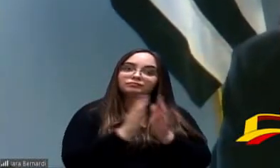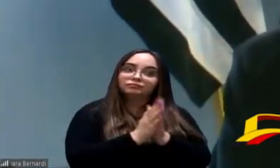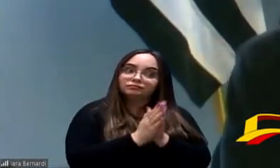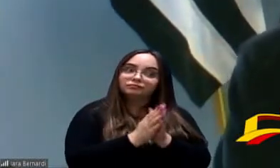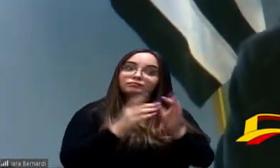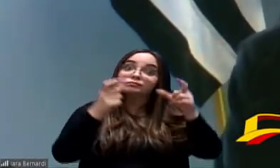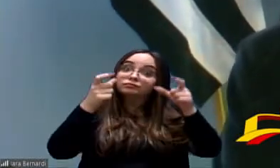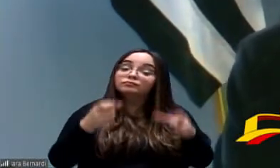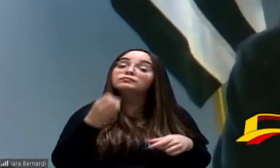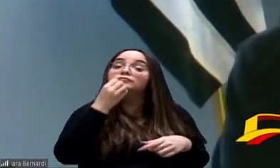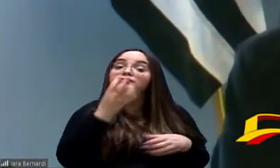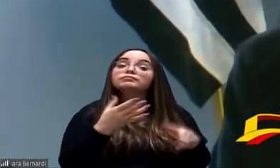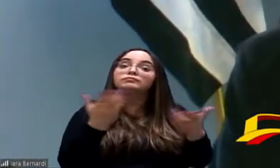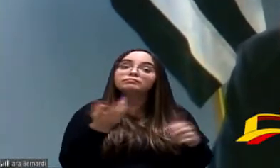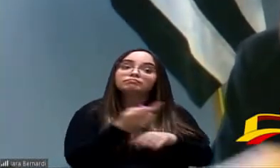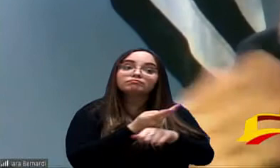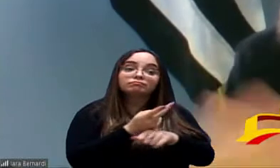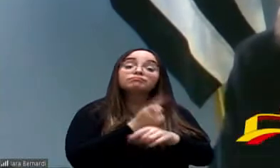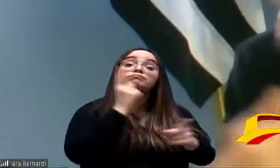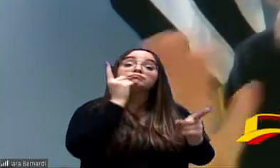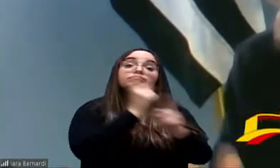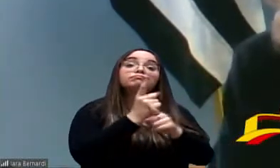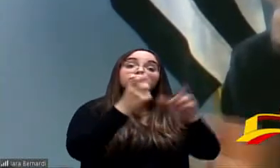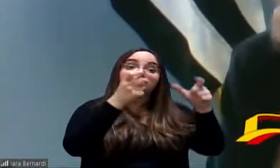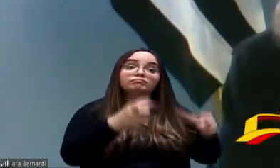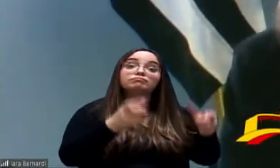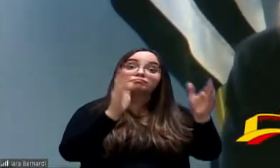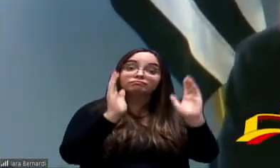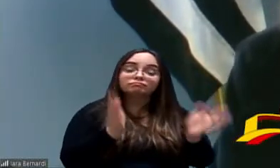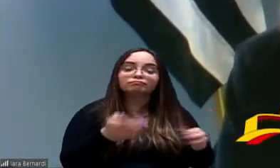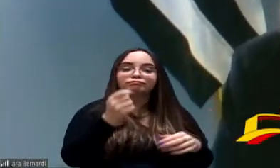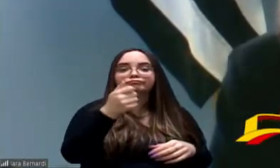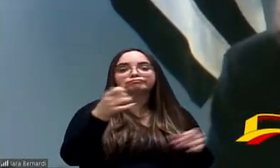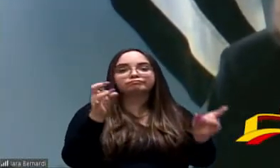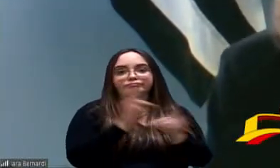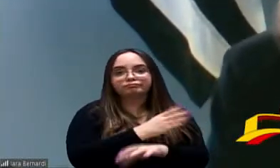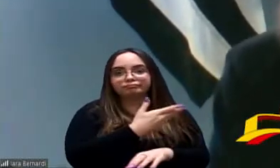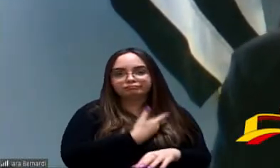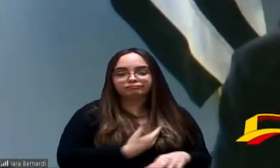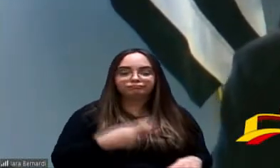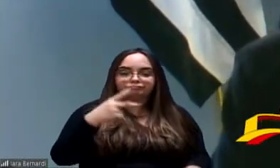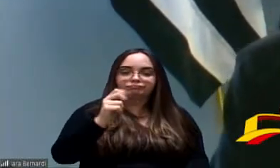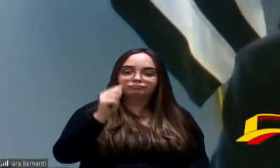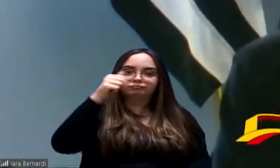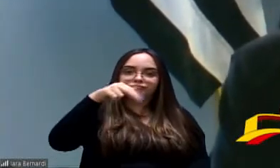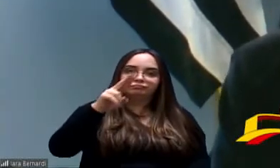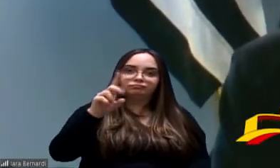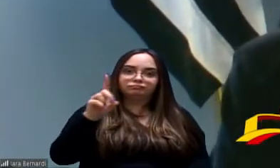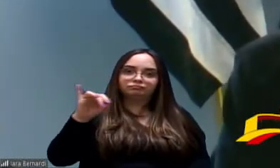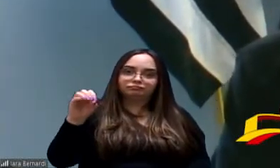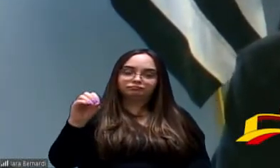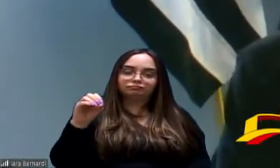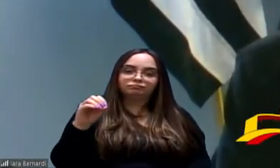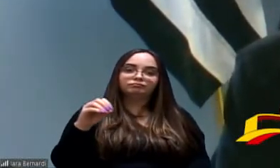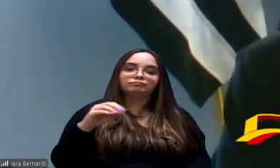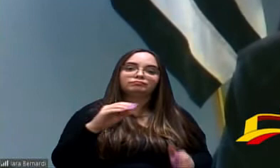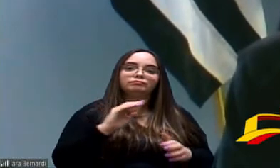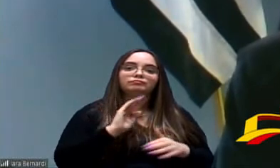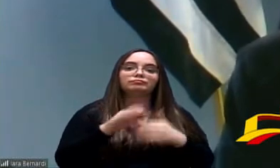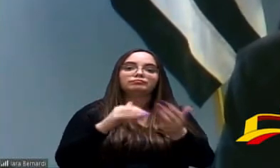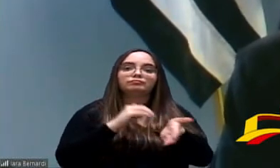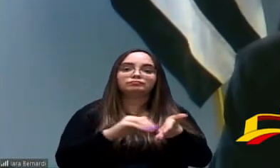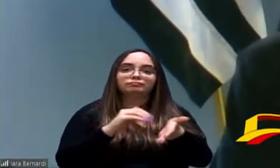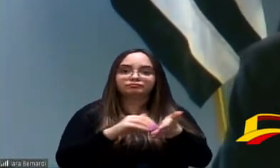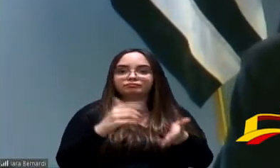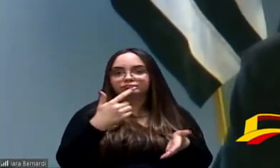área. Quando a área foi achada, já quase terminando o governo Panunzio. Mas o secretário, na época, eu